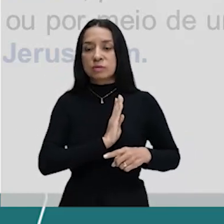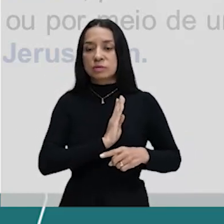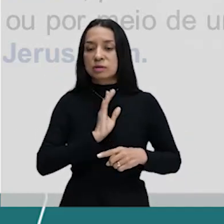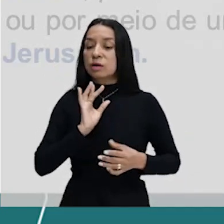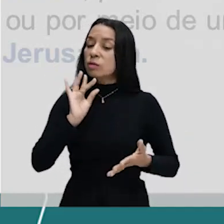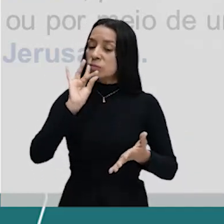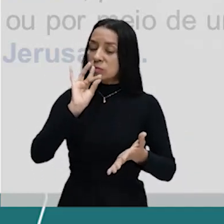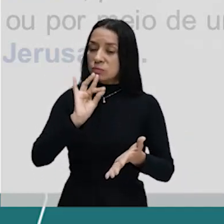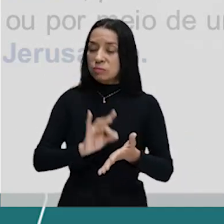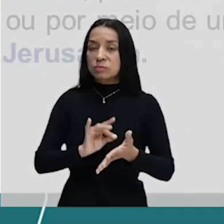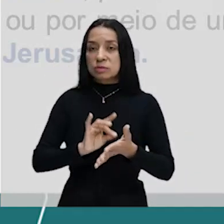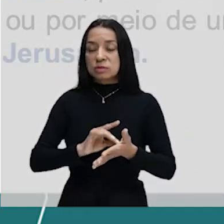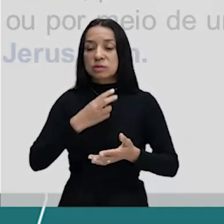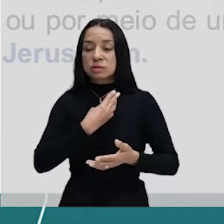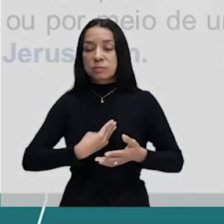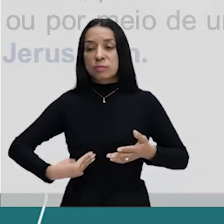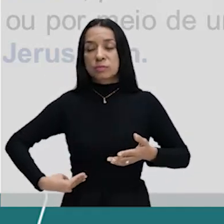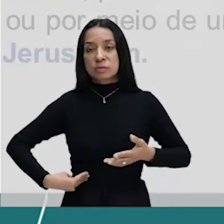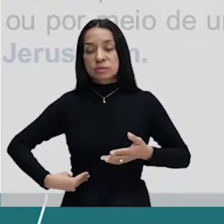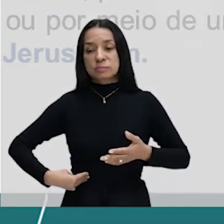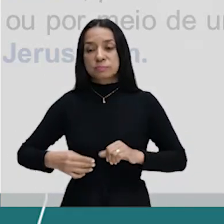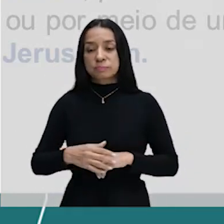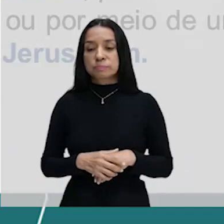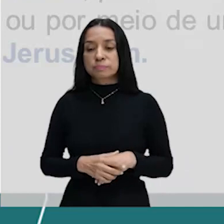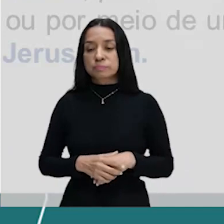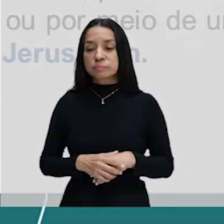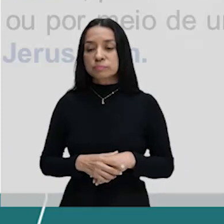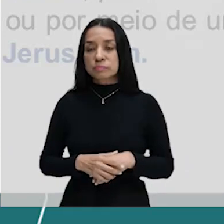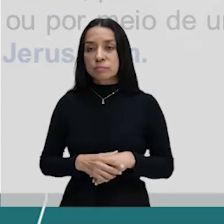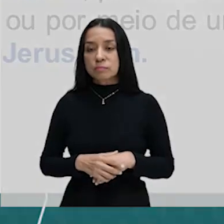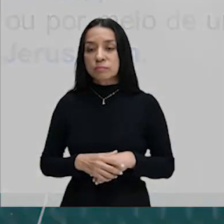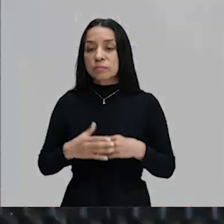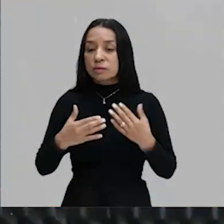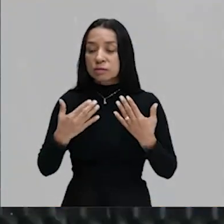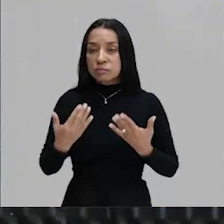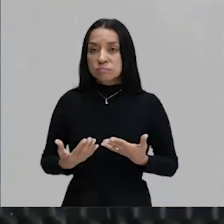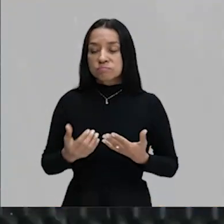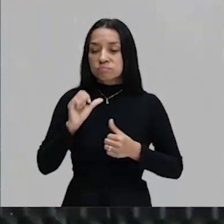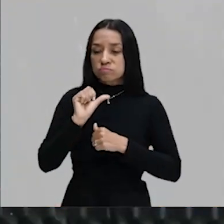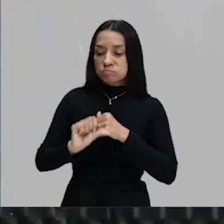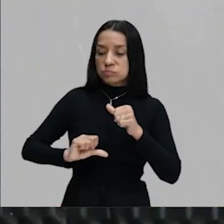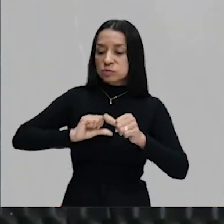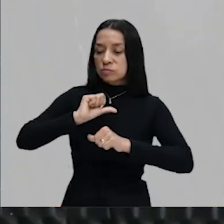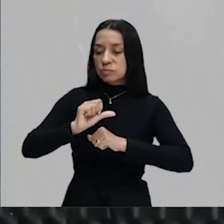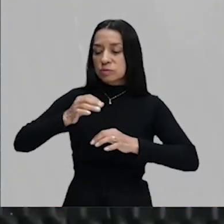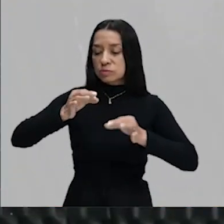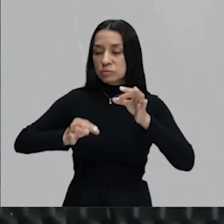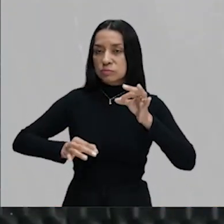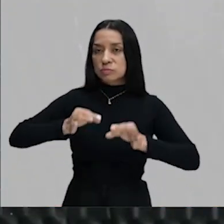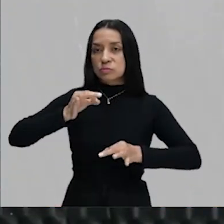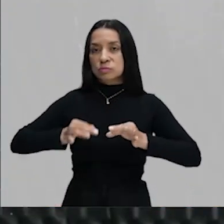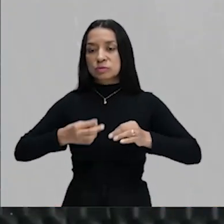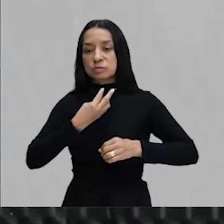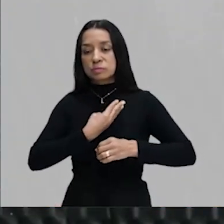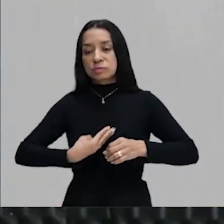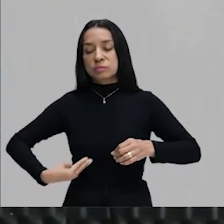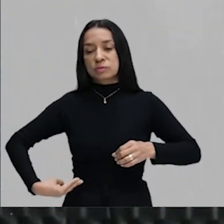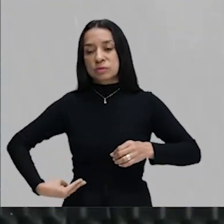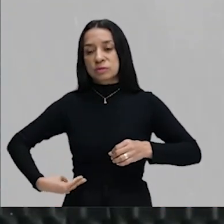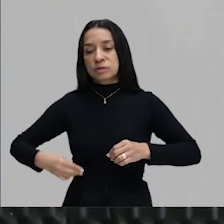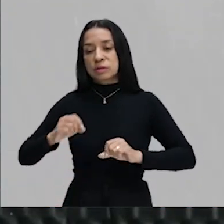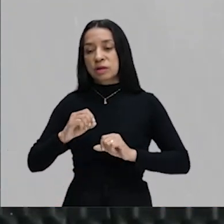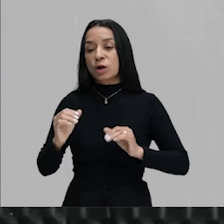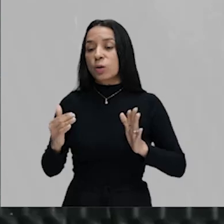a monarquia hebraica. Inclusive a transição dos juízes para a monarquia, ela vai nos mostrar que